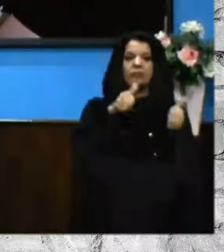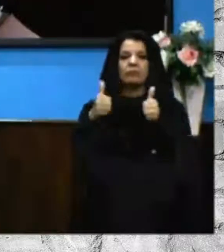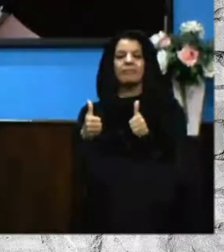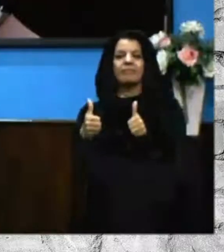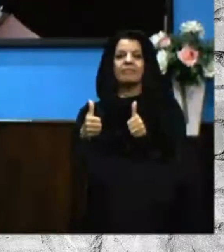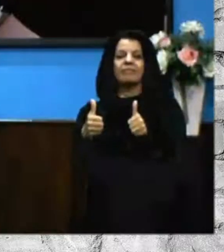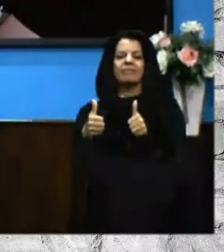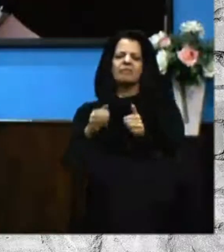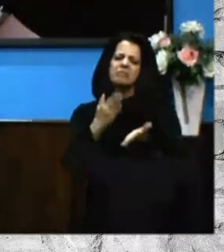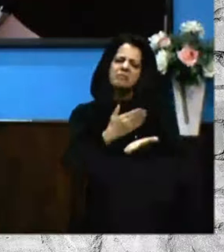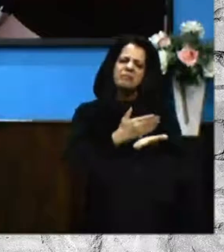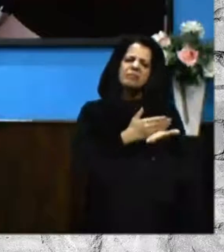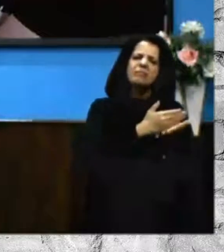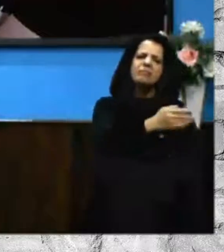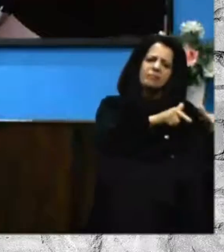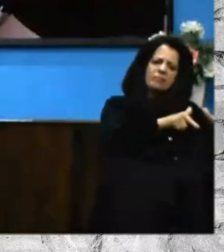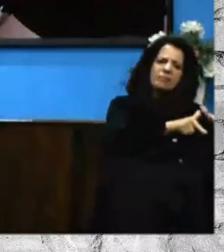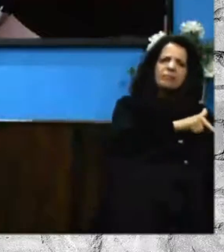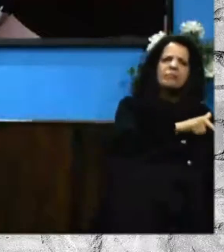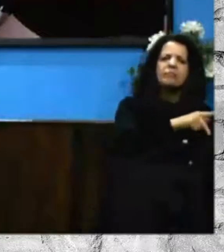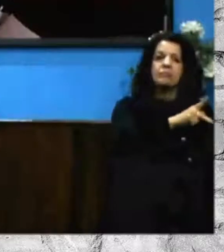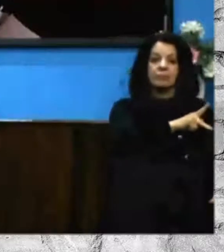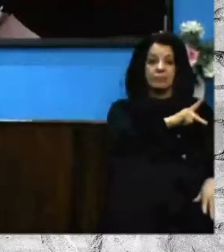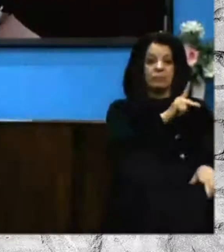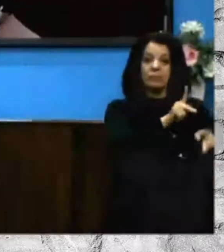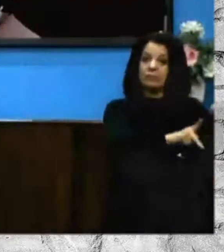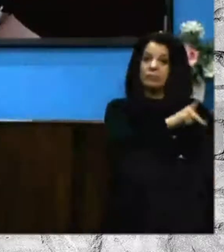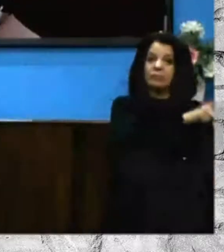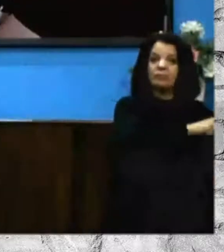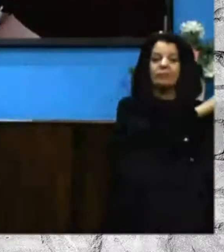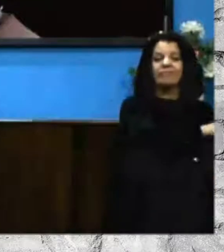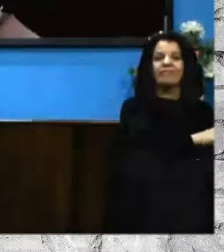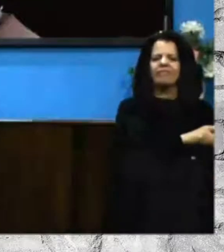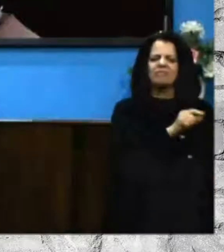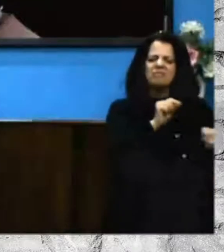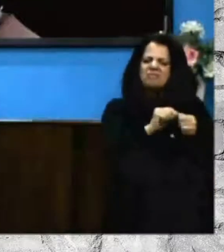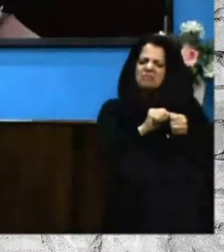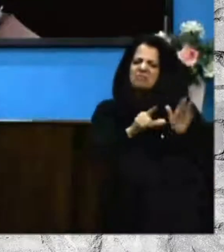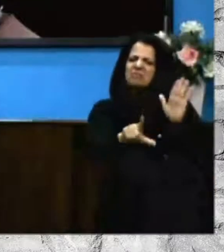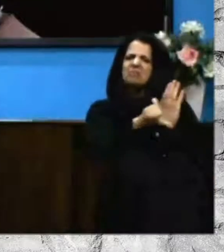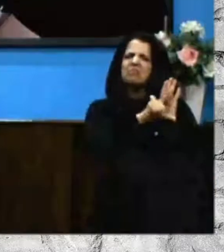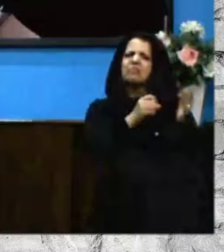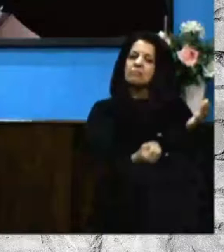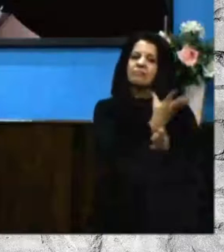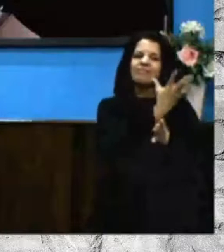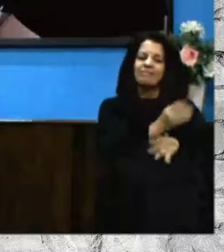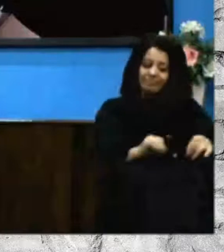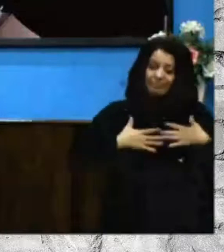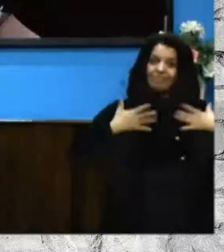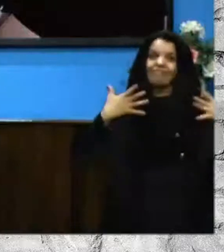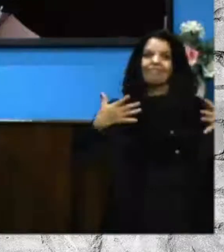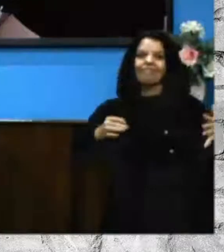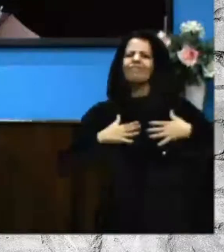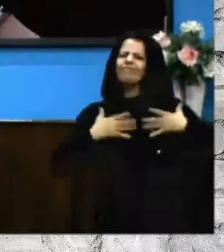que ele estava começando o seu ministério público, que ele cumprira a lei, e que ele estava empolgado com